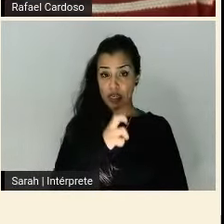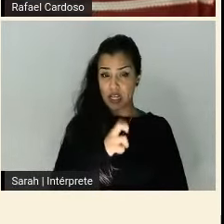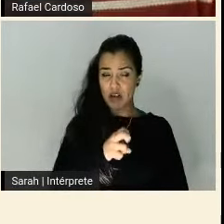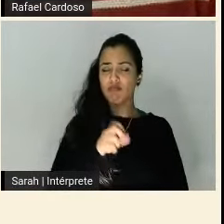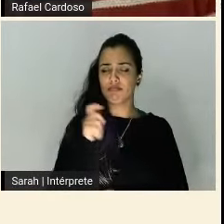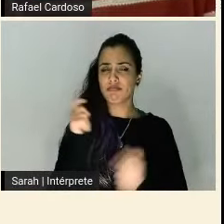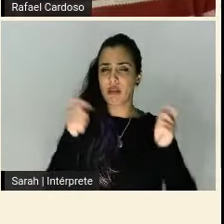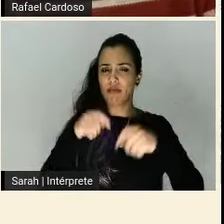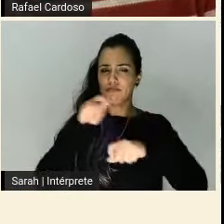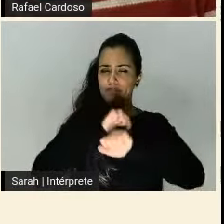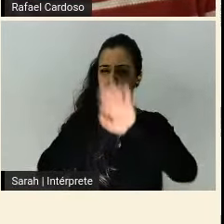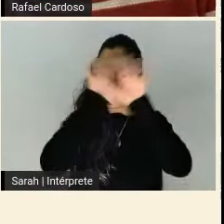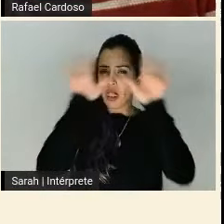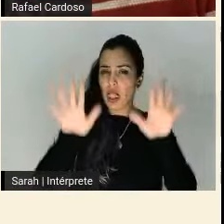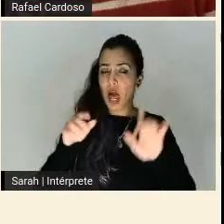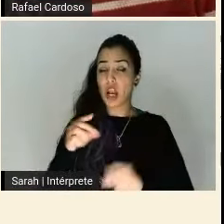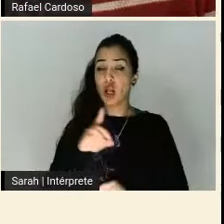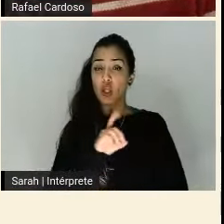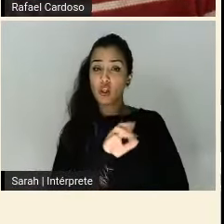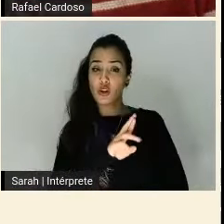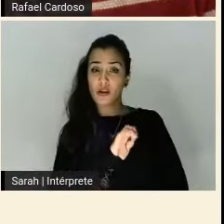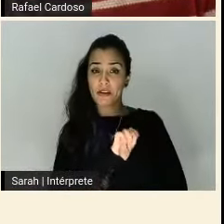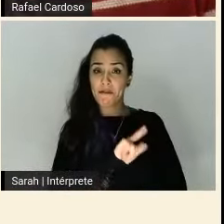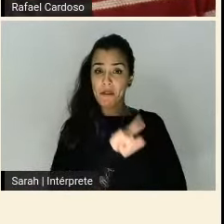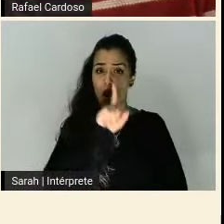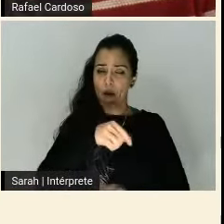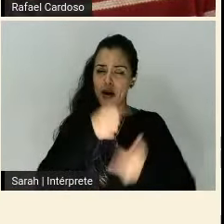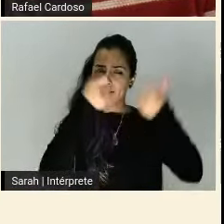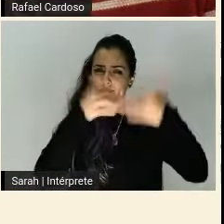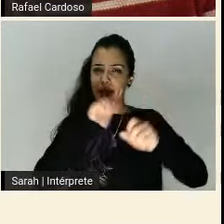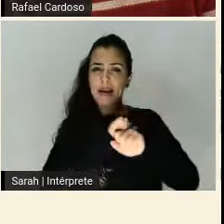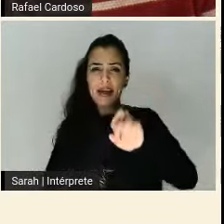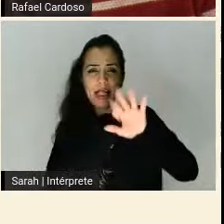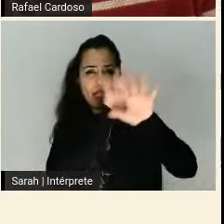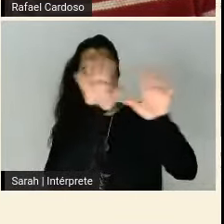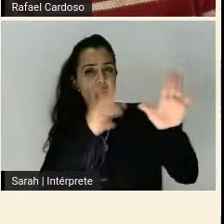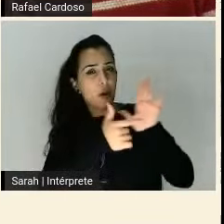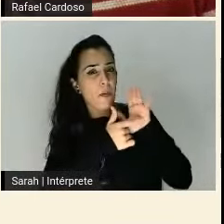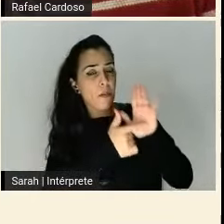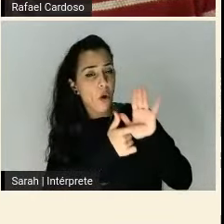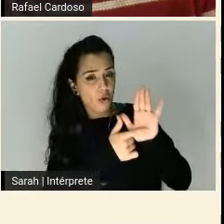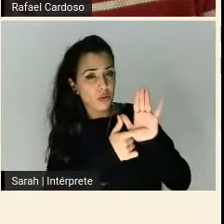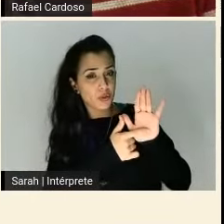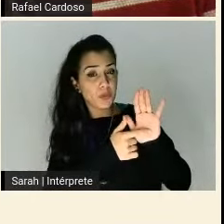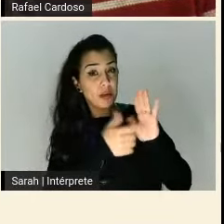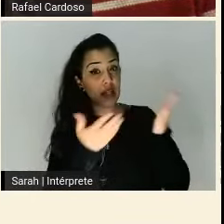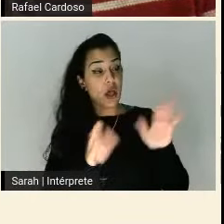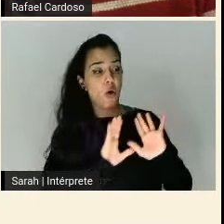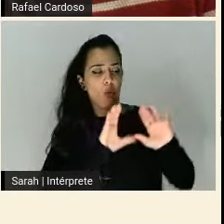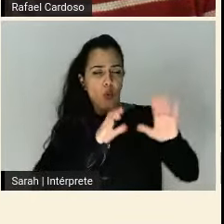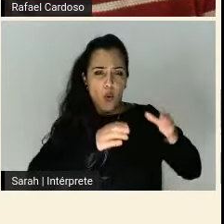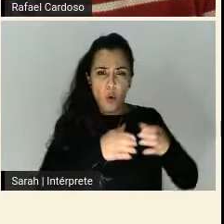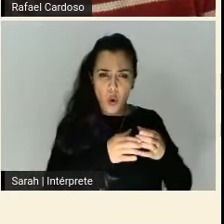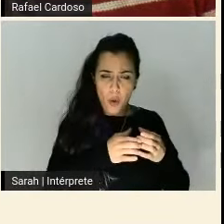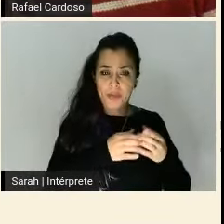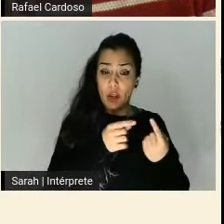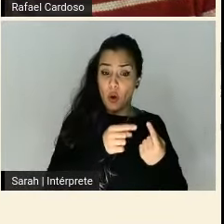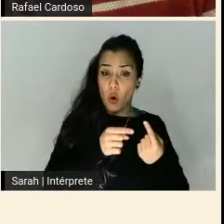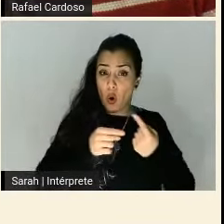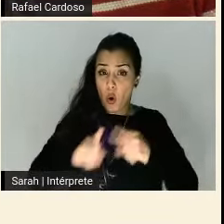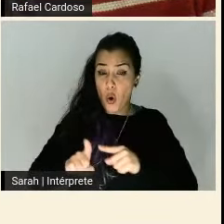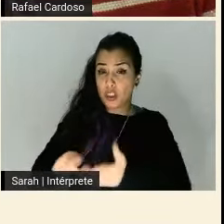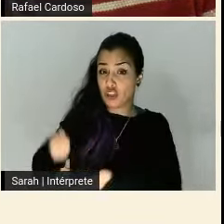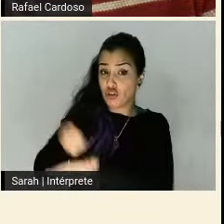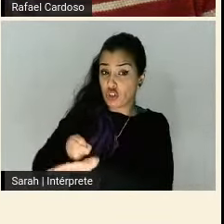Lorival é explícito em sua condenação ao Estado Novo. Como todo o Grupo Clima, ele se posicionava contra a ditadura, então